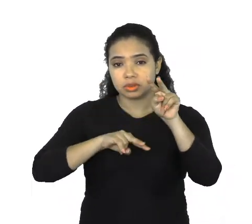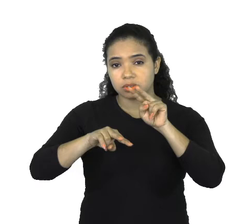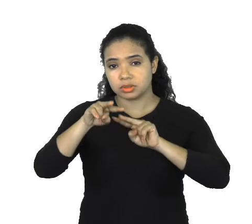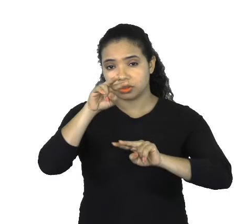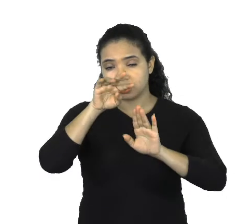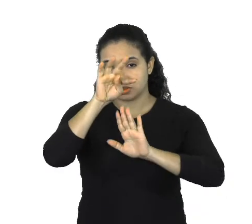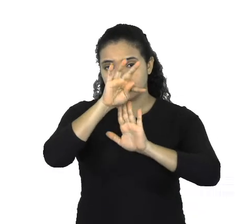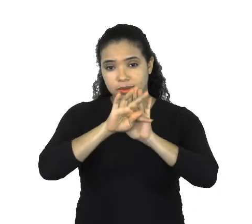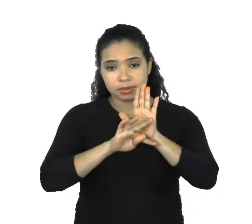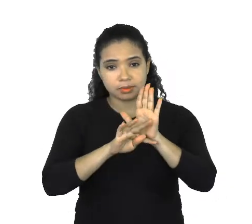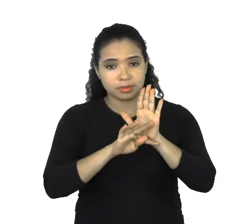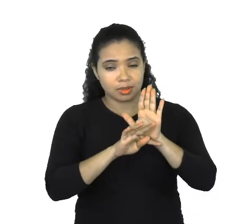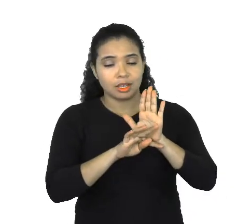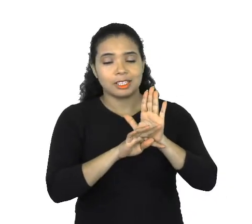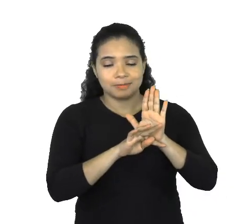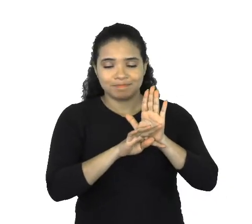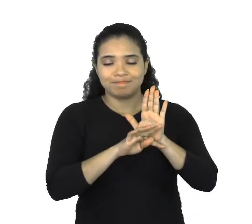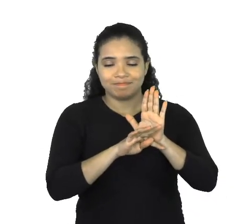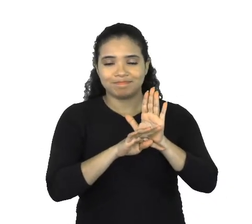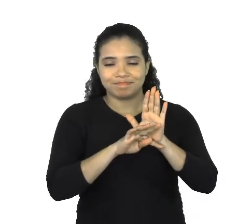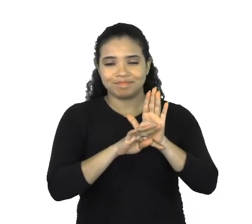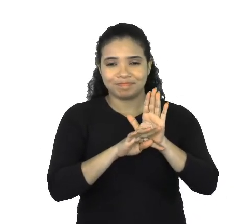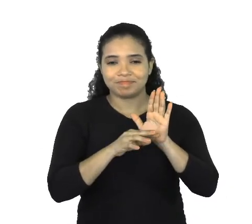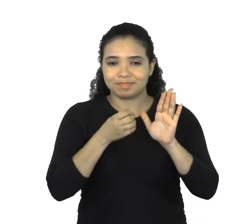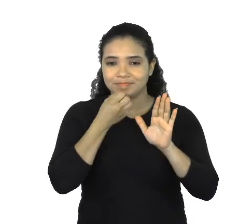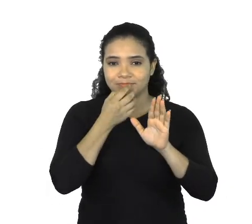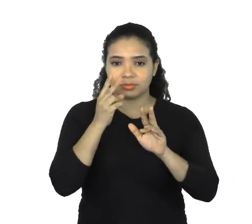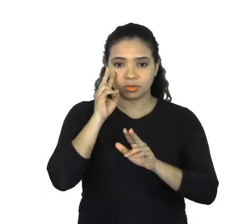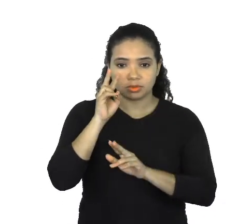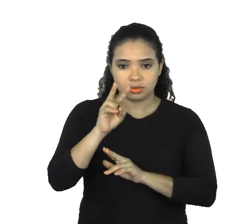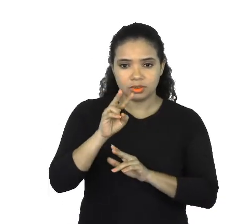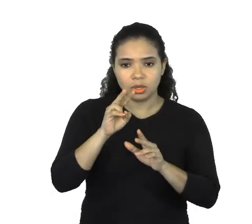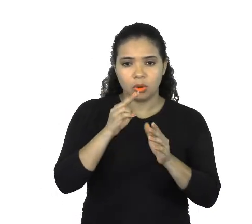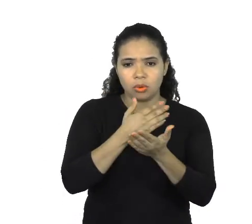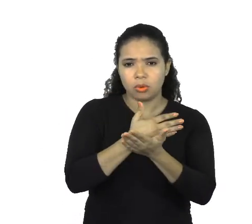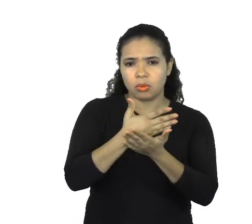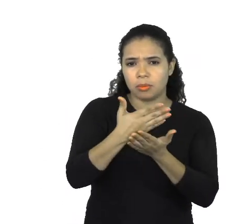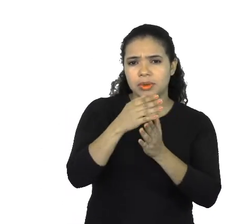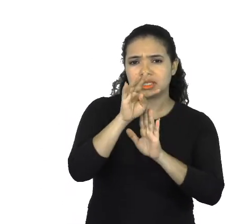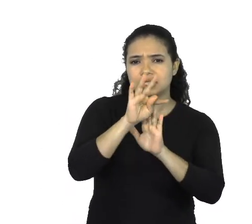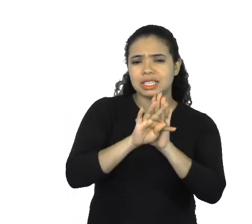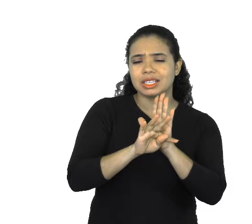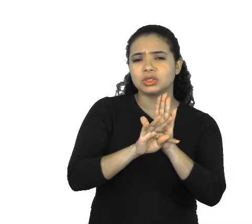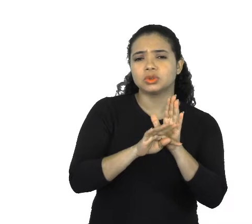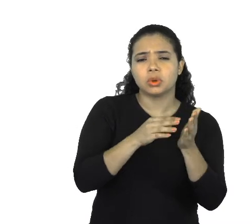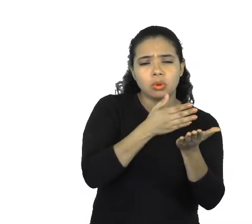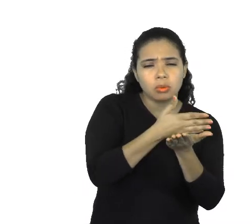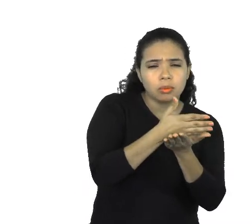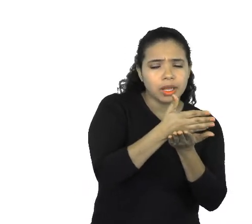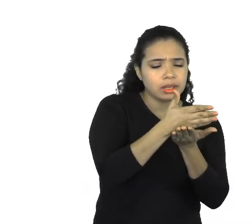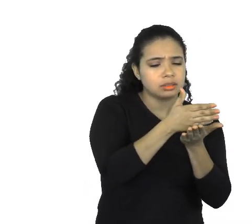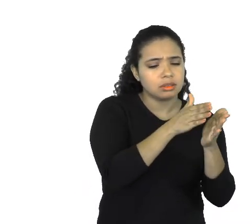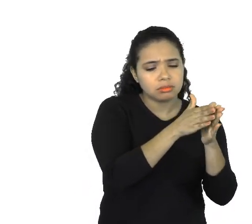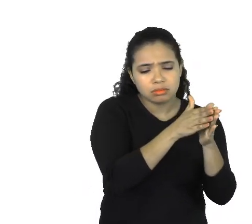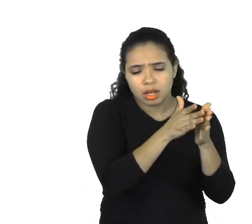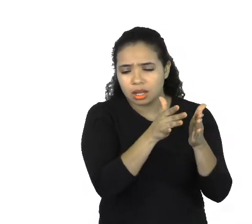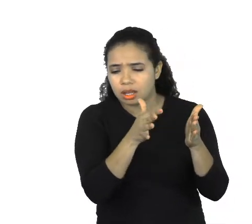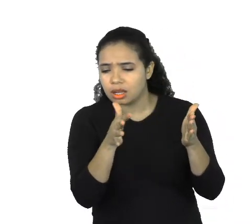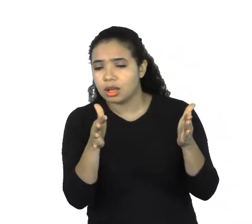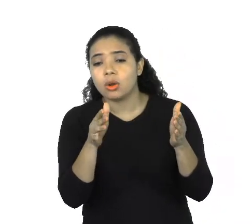texto? Muito bem. Consegue ver onde que está o início do texto? Para vocês poderem ler